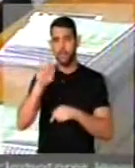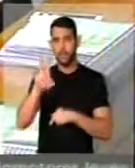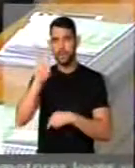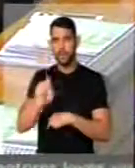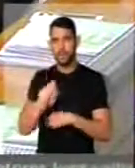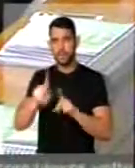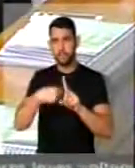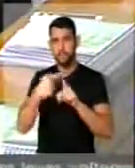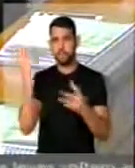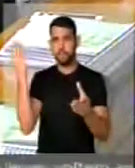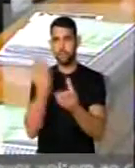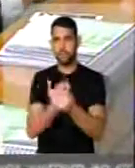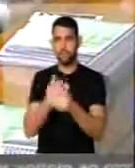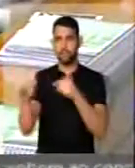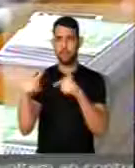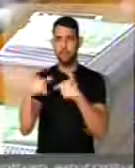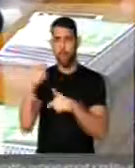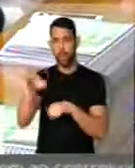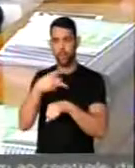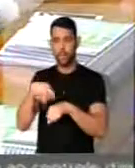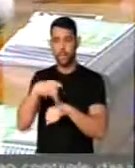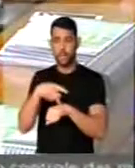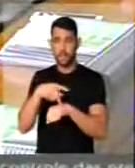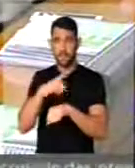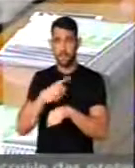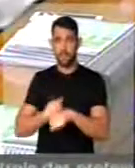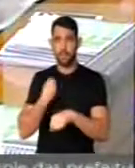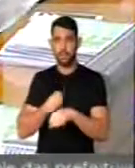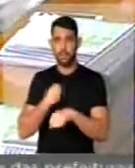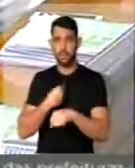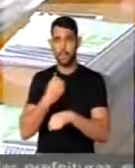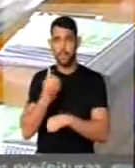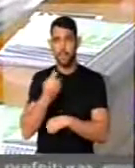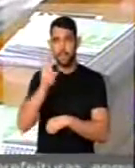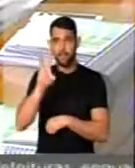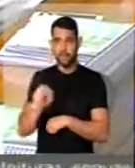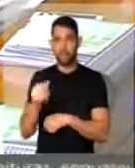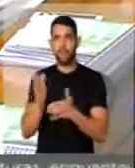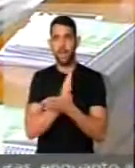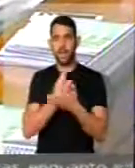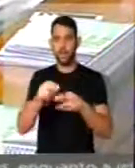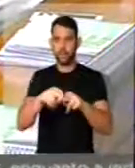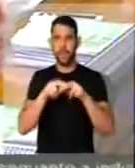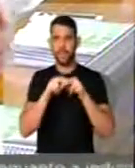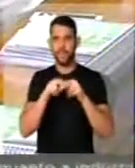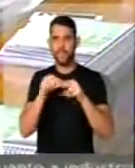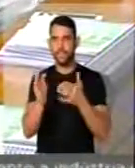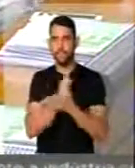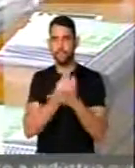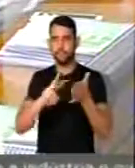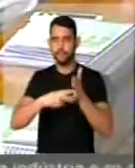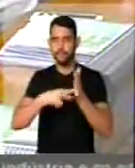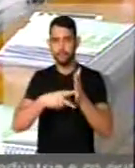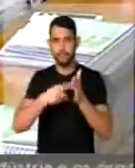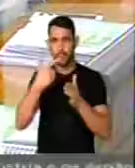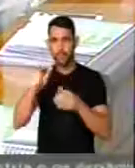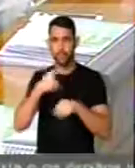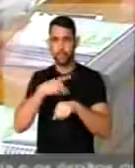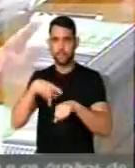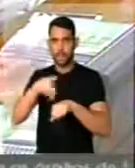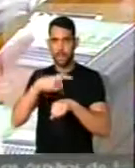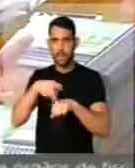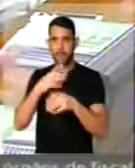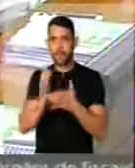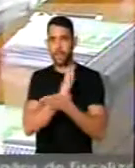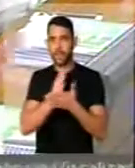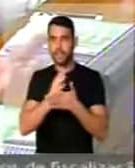mais ações trabalhistas que os outros países e temos 100 vezes mais sindicatos que os outros países.